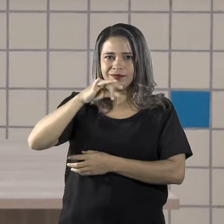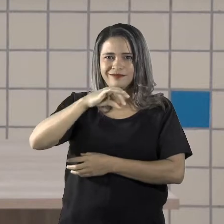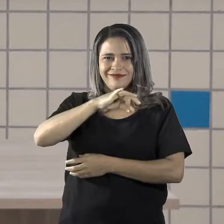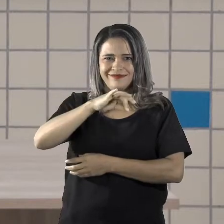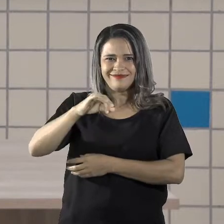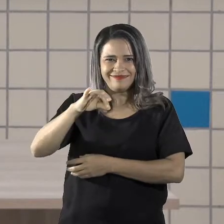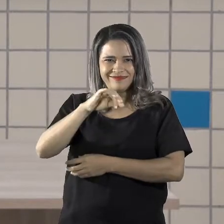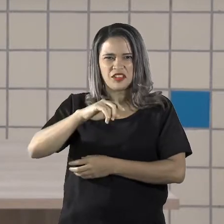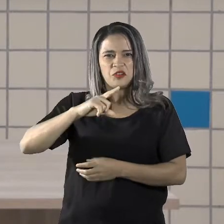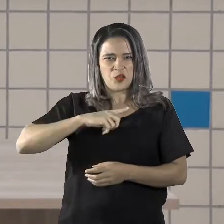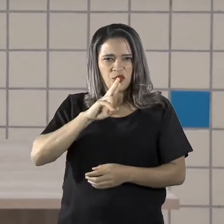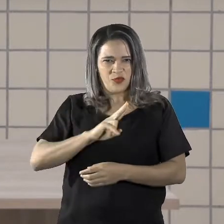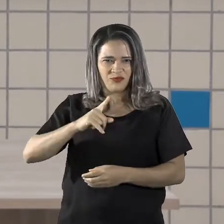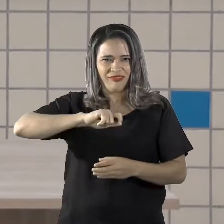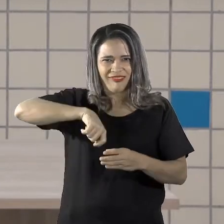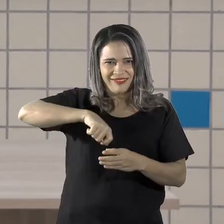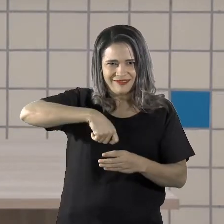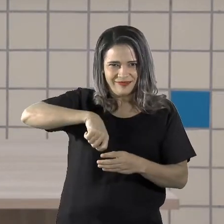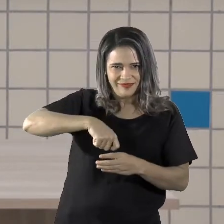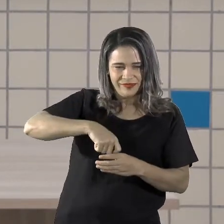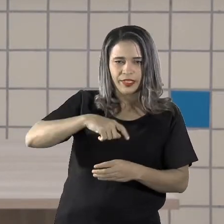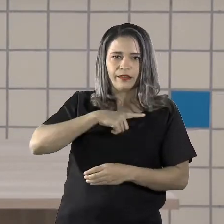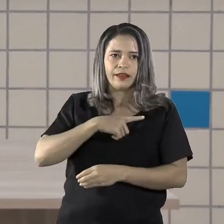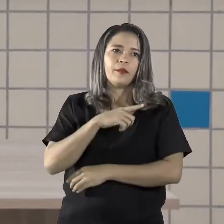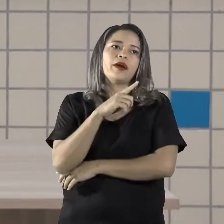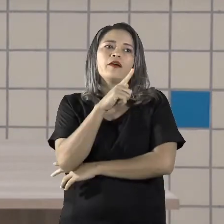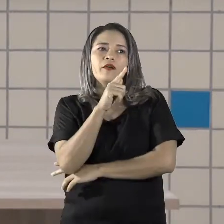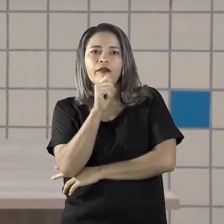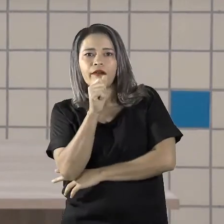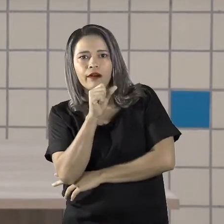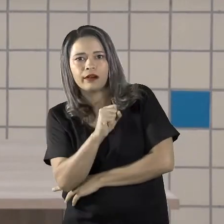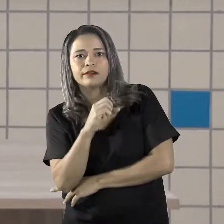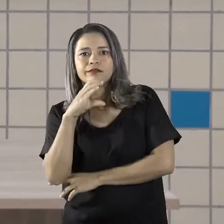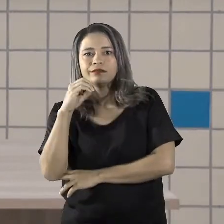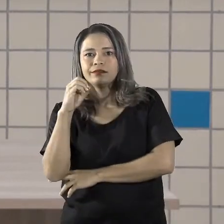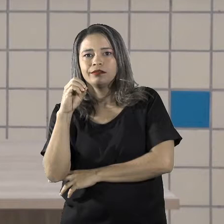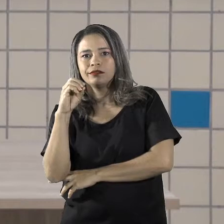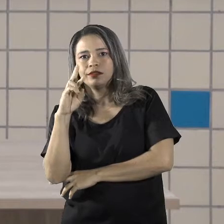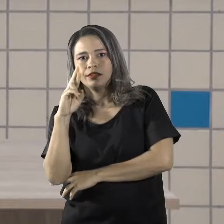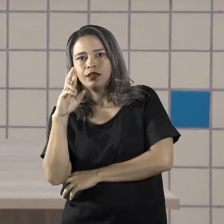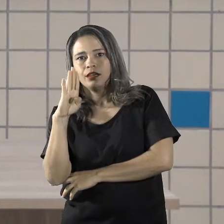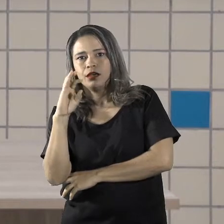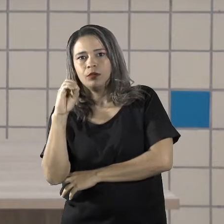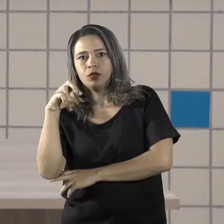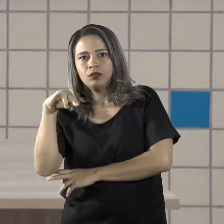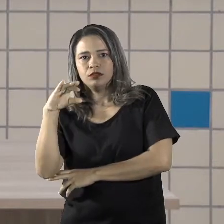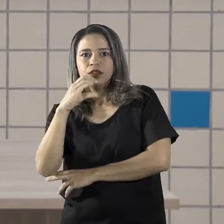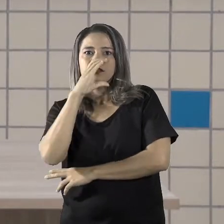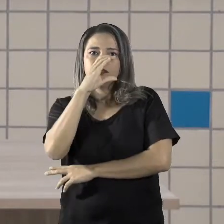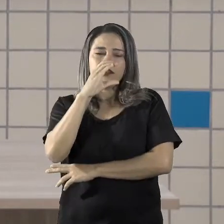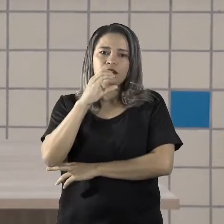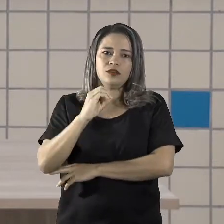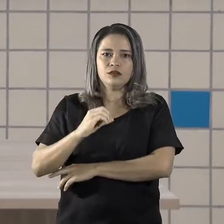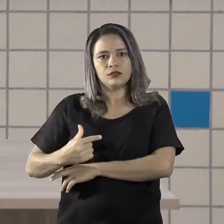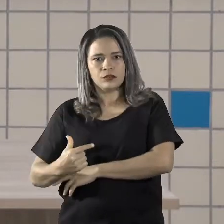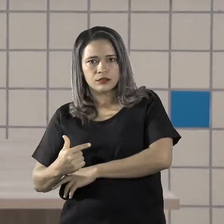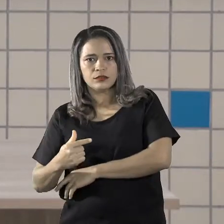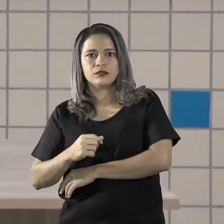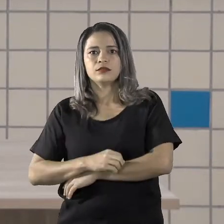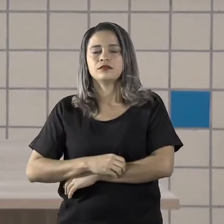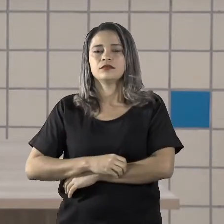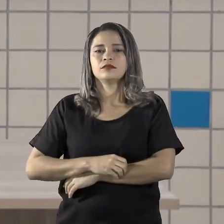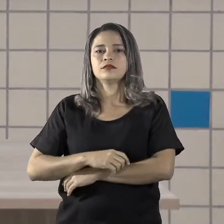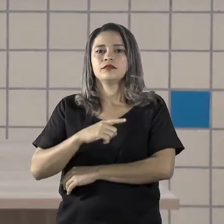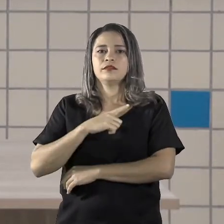dias. Nós temos o gás carbônico, tá? Que é representado por CO2, é uma molécula de carbono